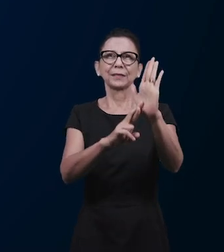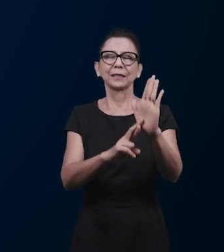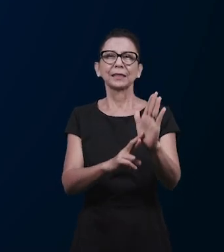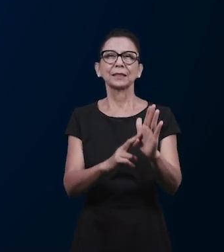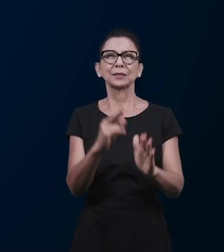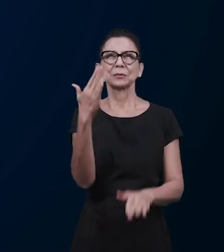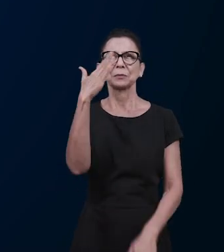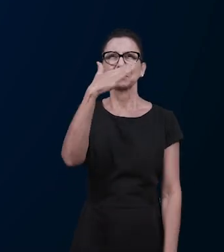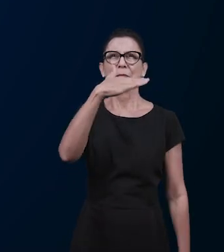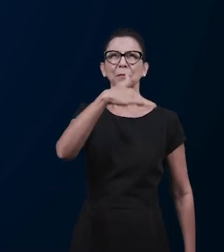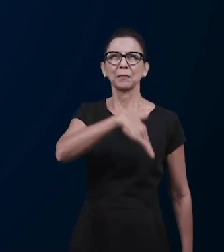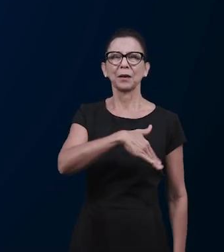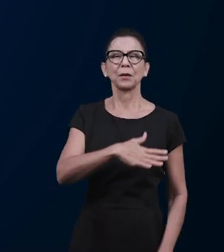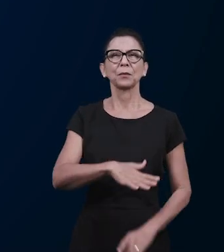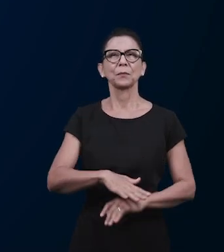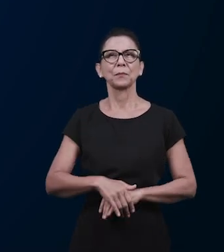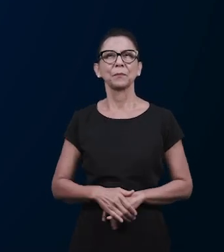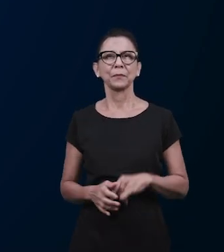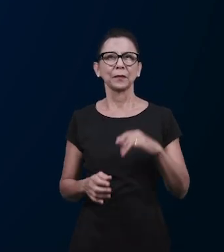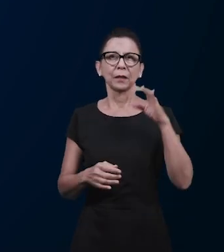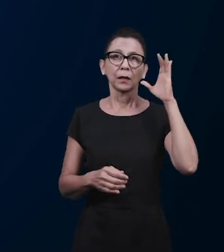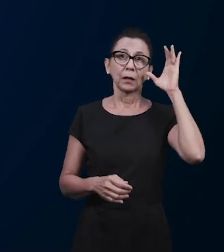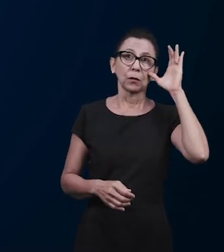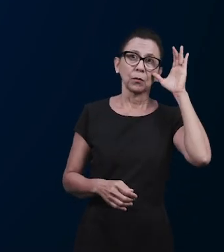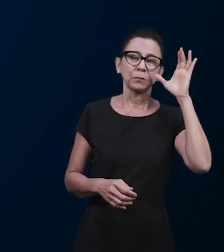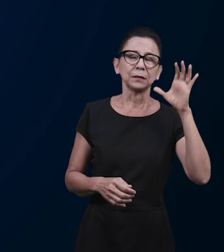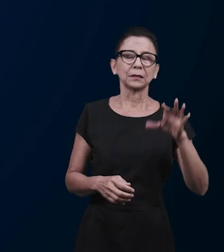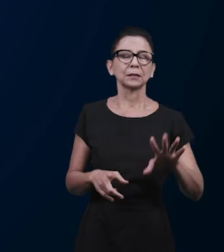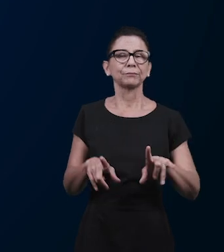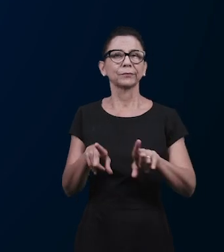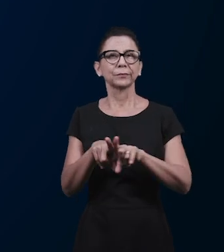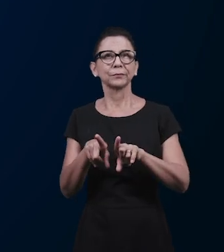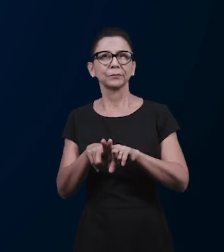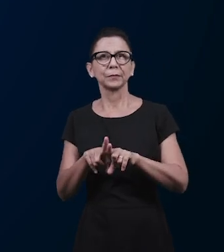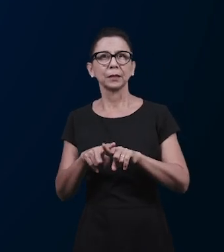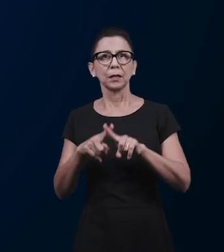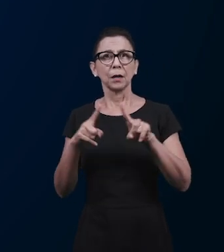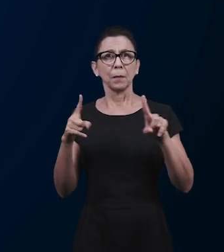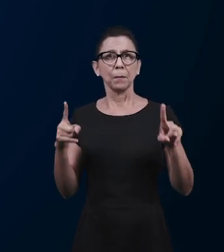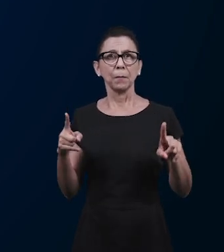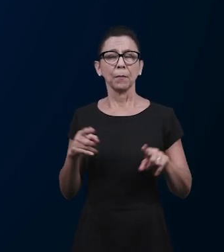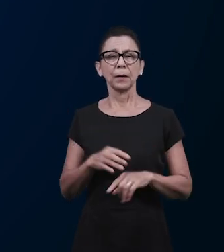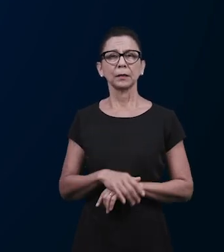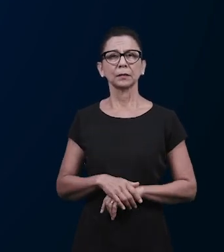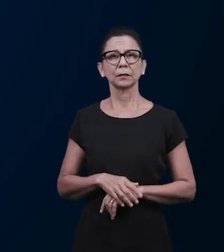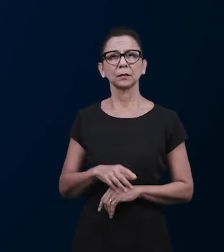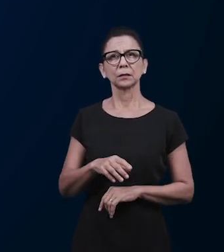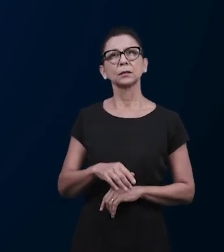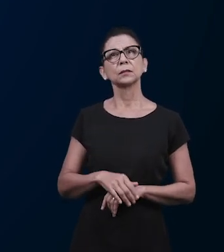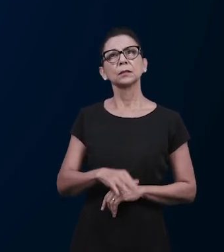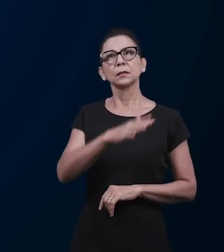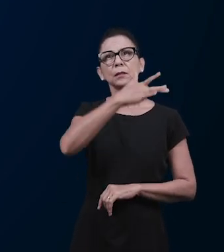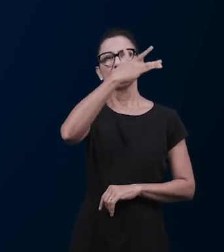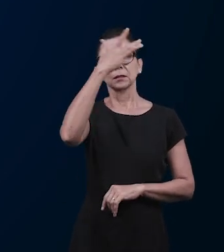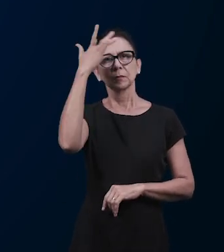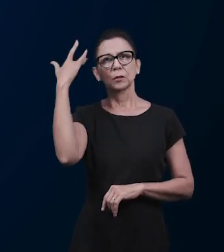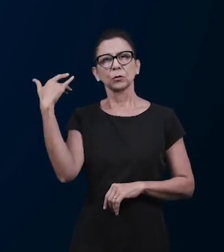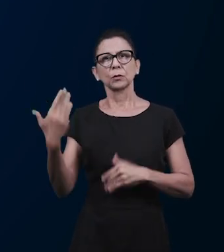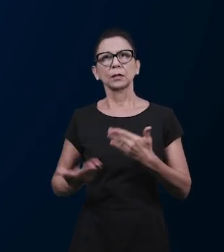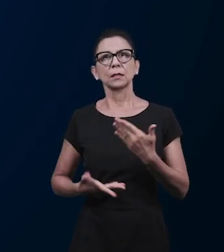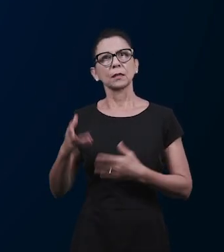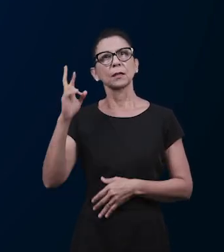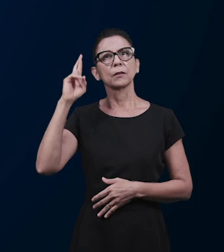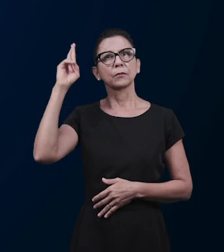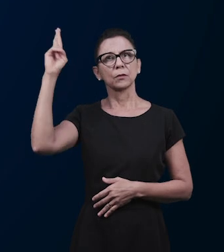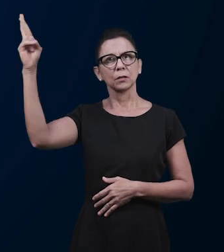da fé e se traspassaram a si mesmos com muitas dores. Mas tu, ó homem de Deus, foge destas coisas e